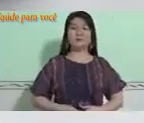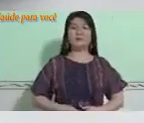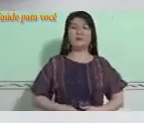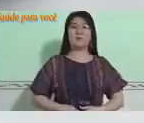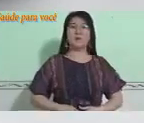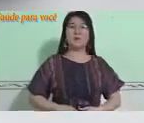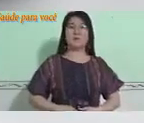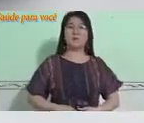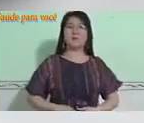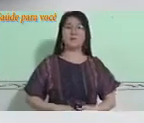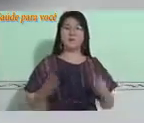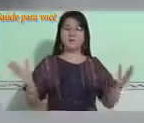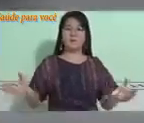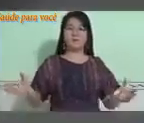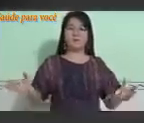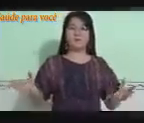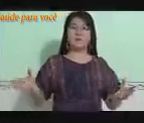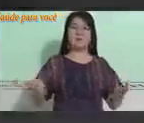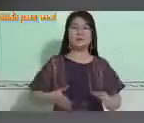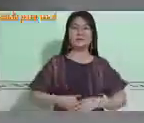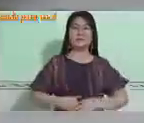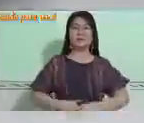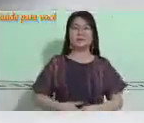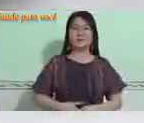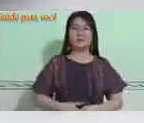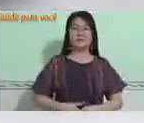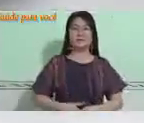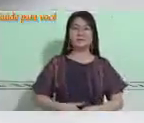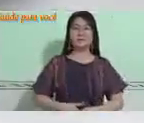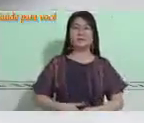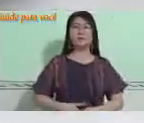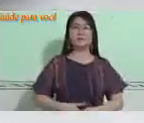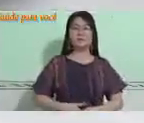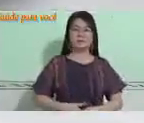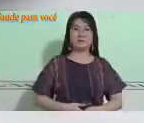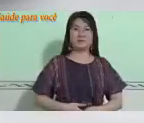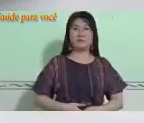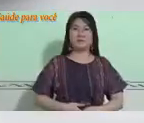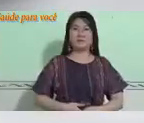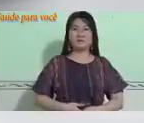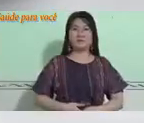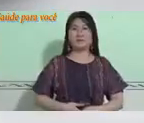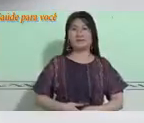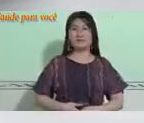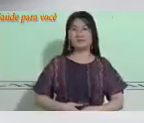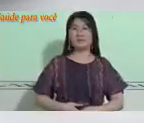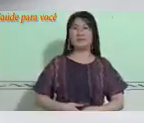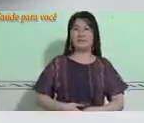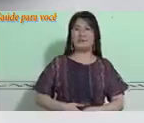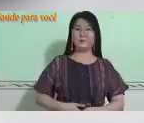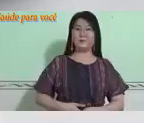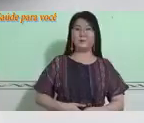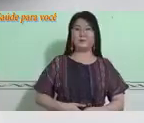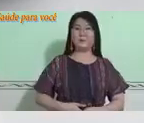As causas mais comuns da faceta plantar são a obesidade, vírgula, o S O D S A P A T O S M U I T